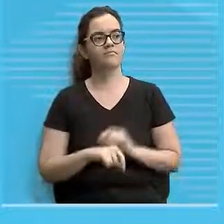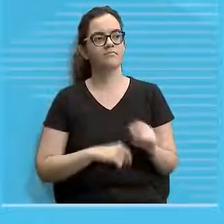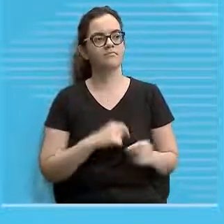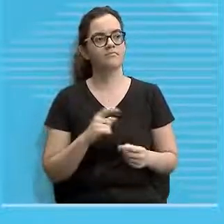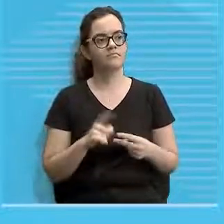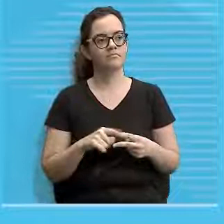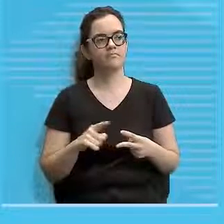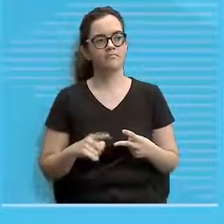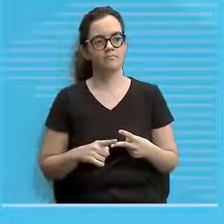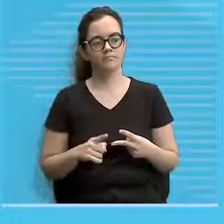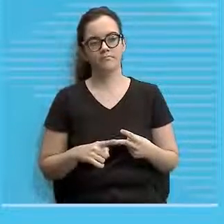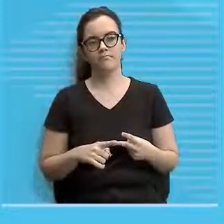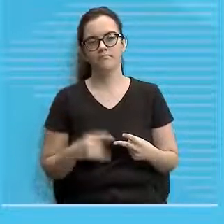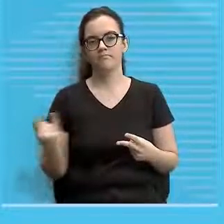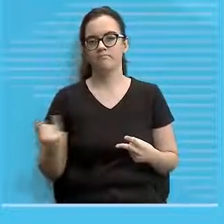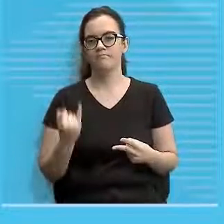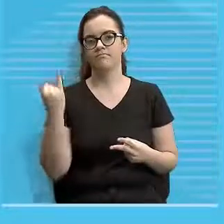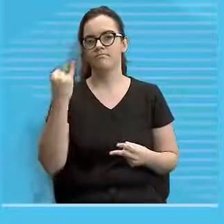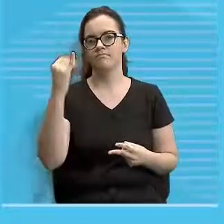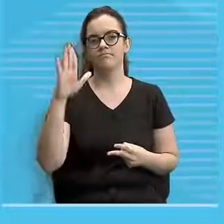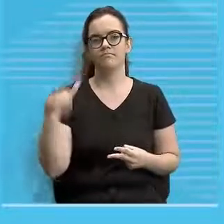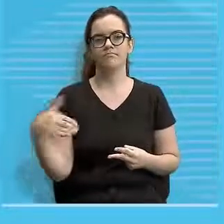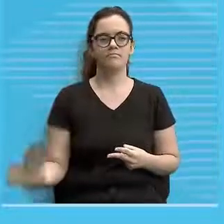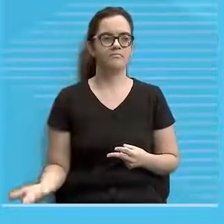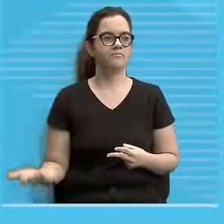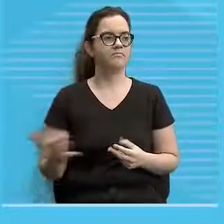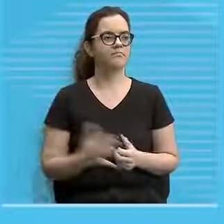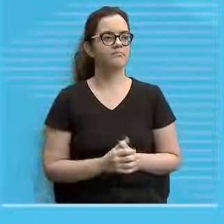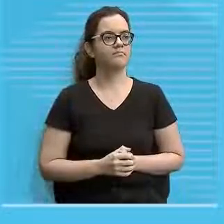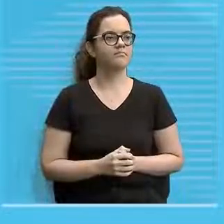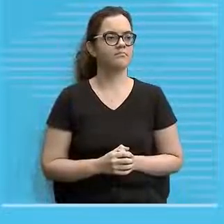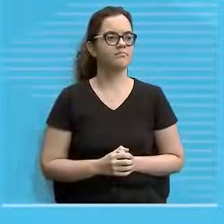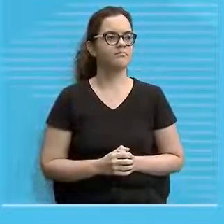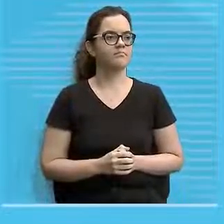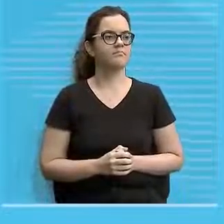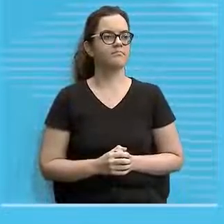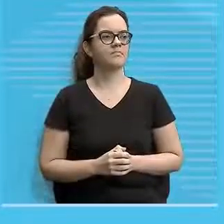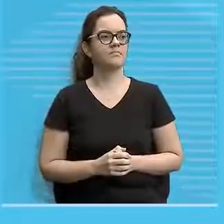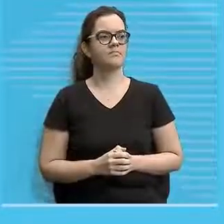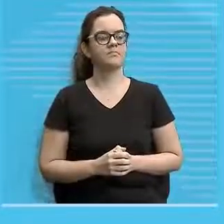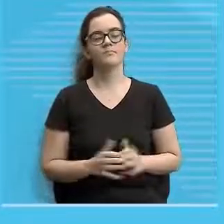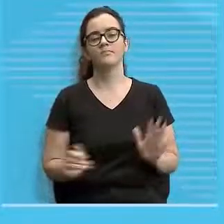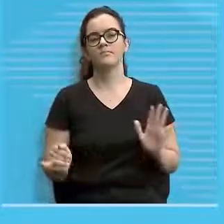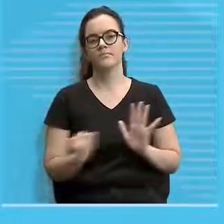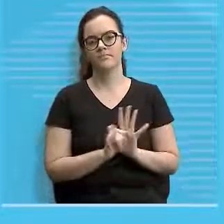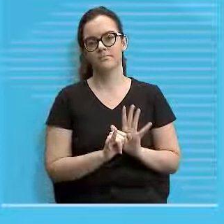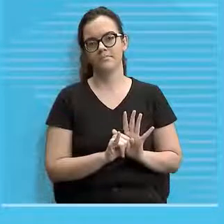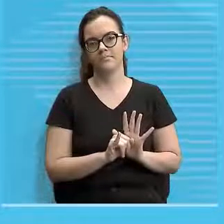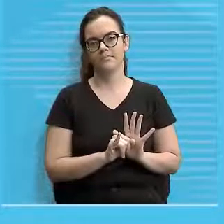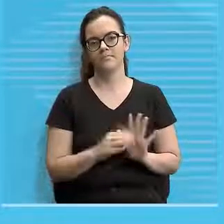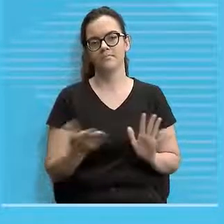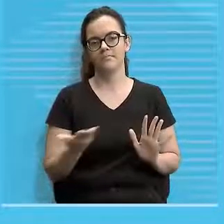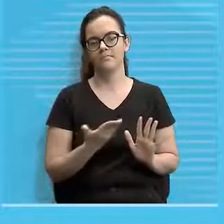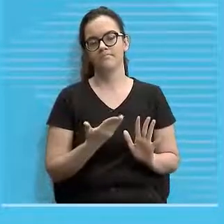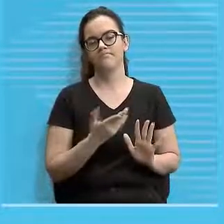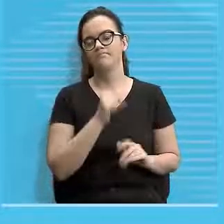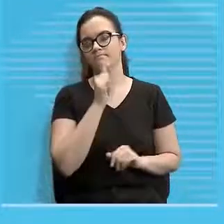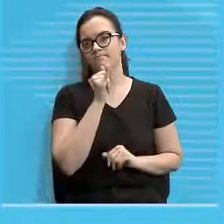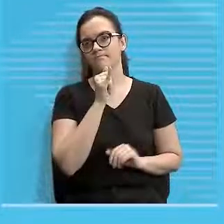identidade para a construção de um projeto de vida? Gente, como é que eu vou pensar em um projeto de